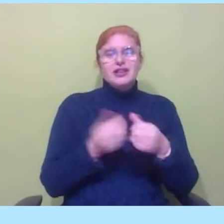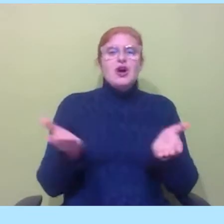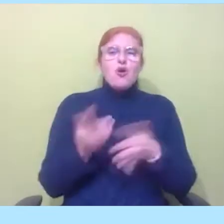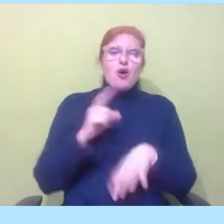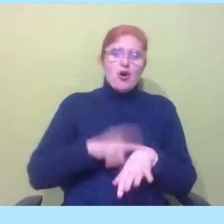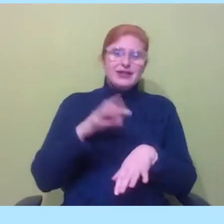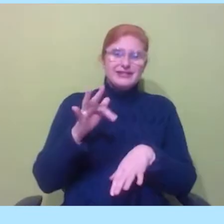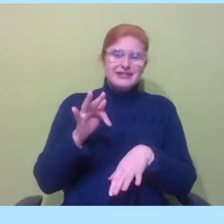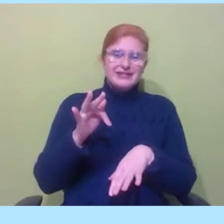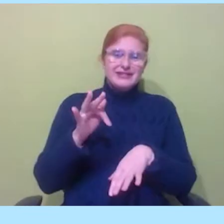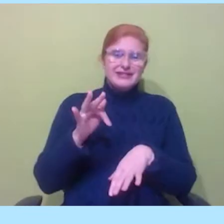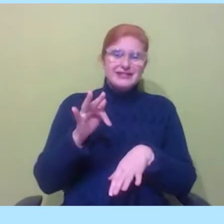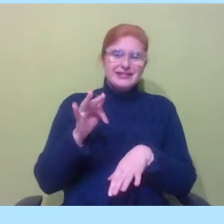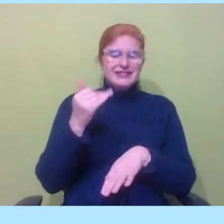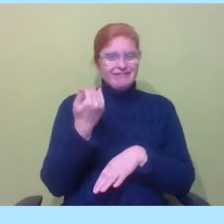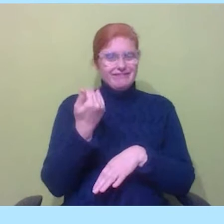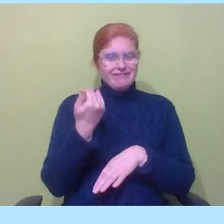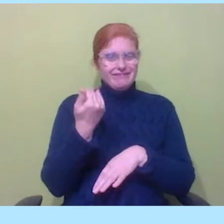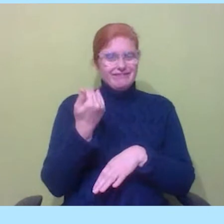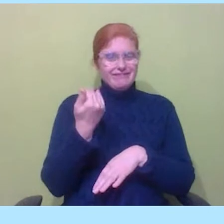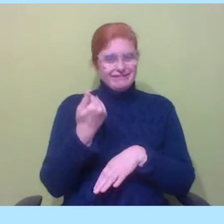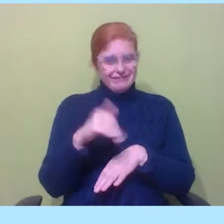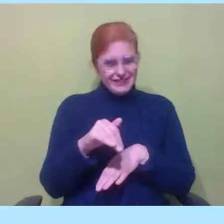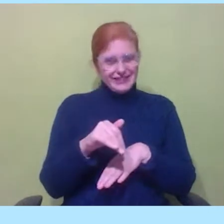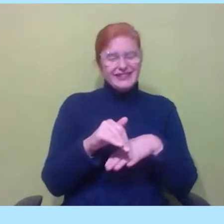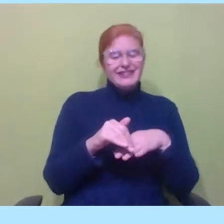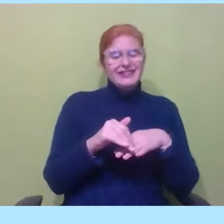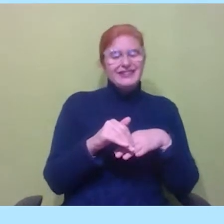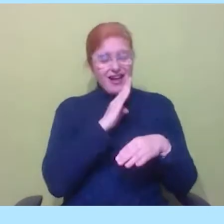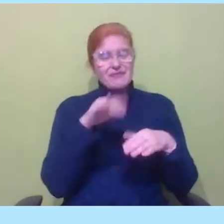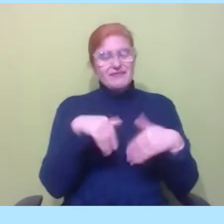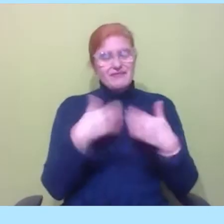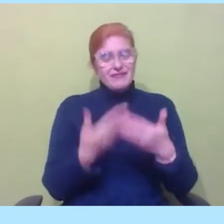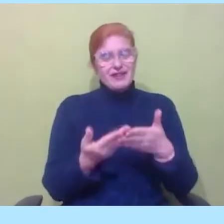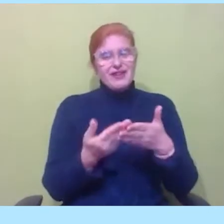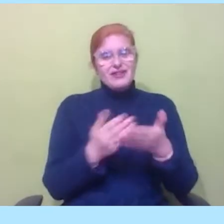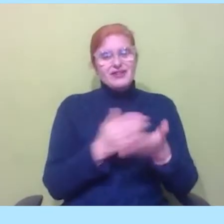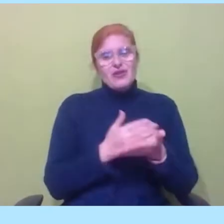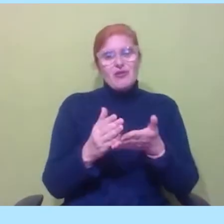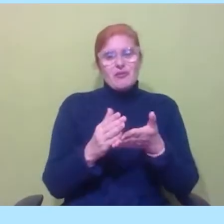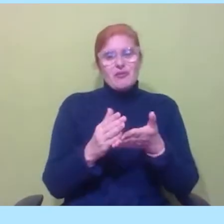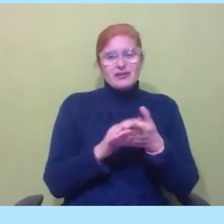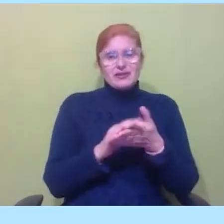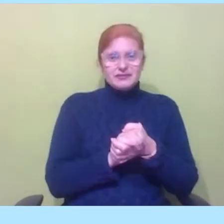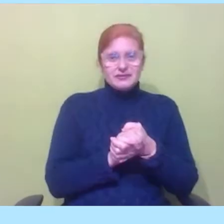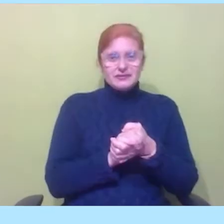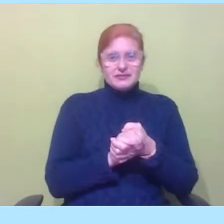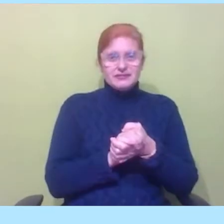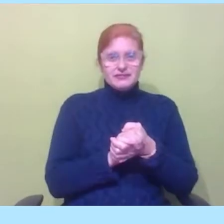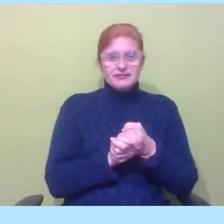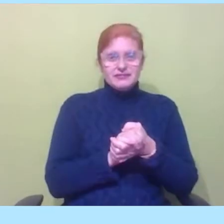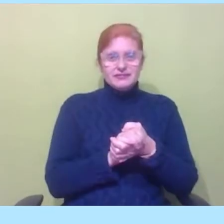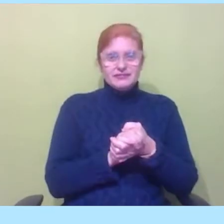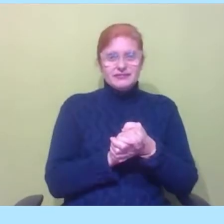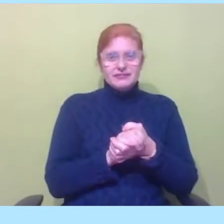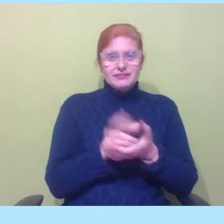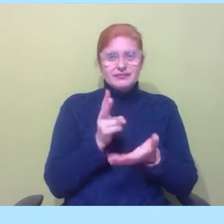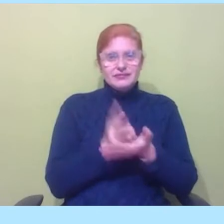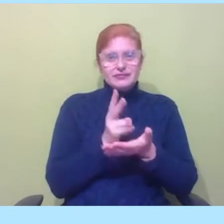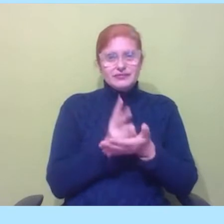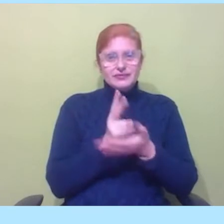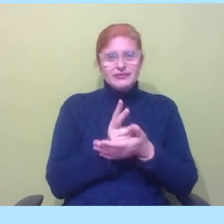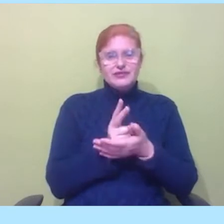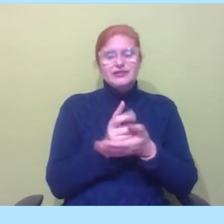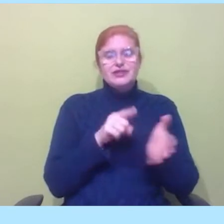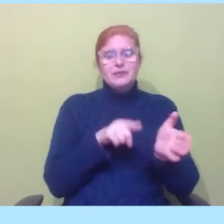né? Eu vou aqui começar a puxar mesmo essa continuação dessas perguntas, né, que eu acho que tem